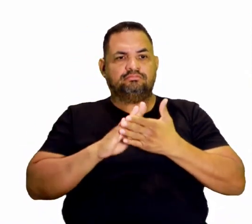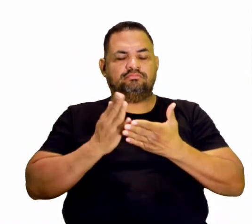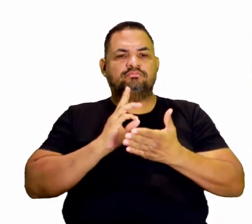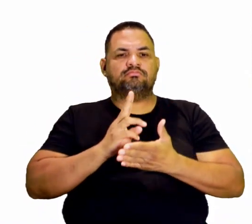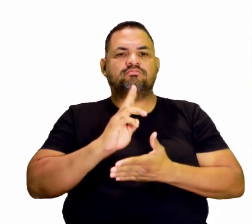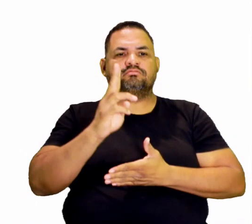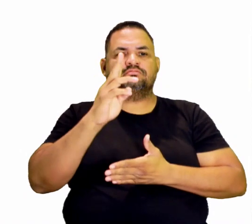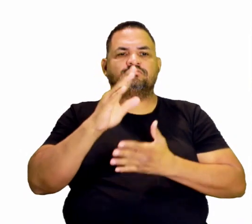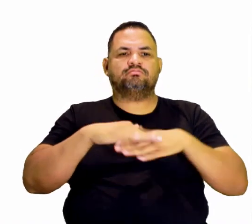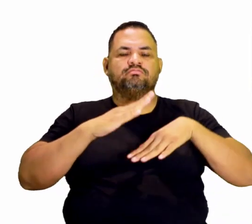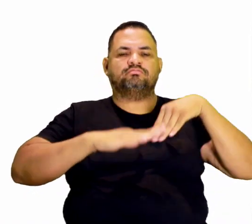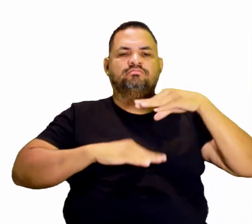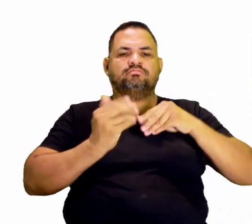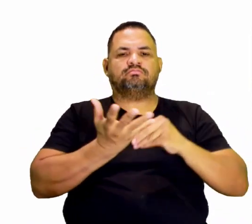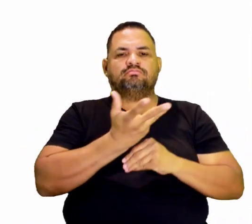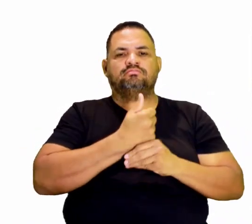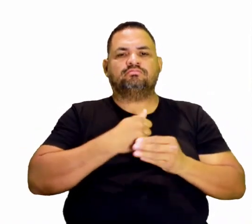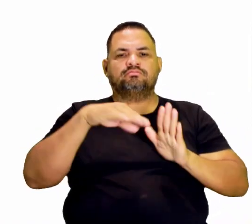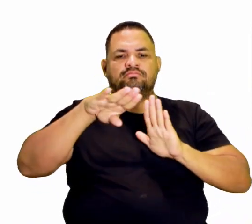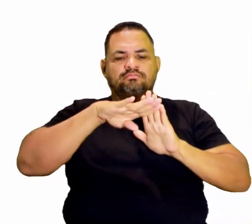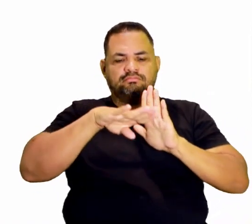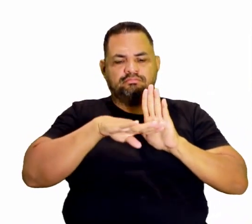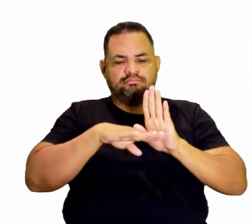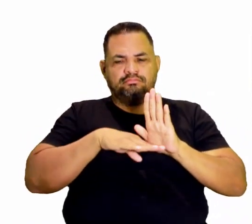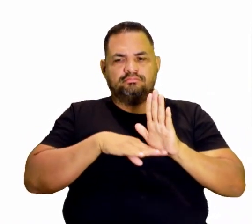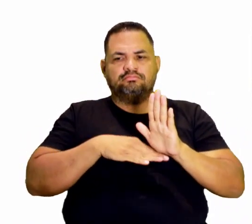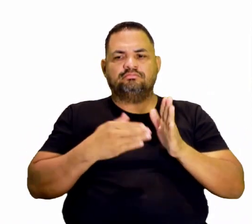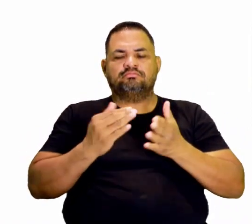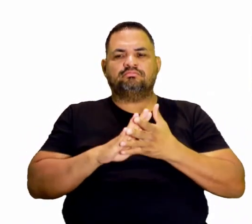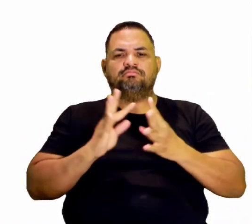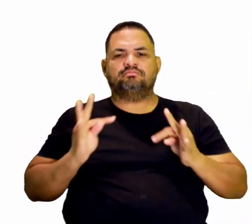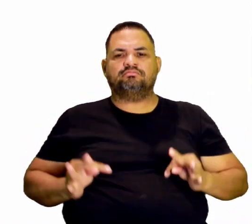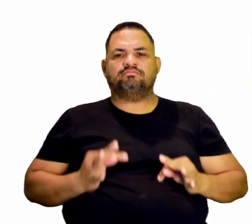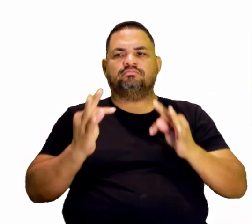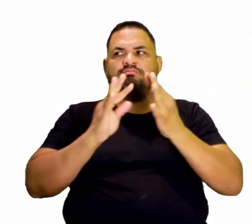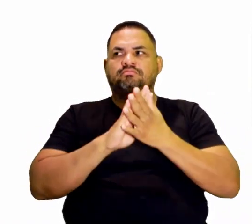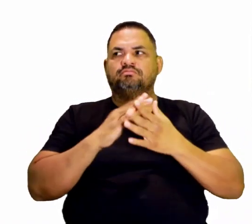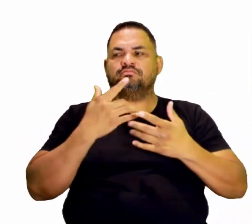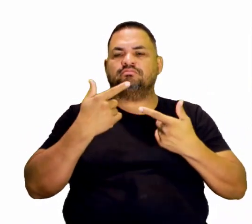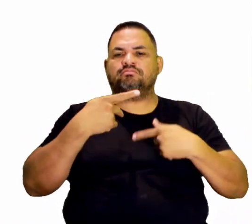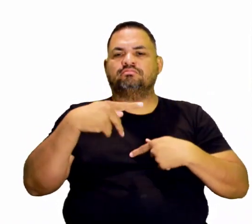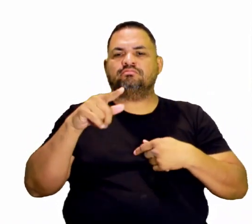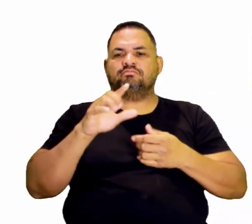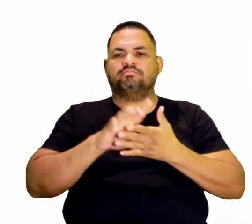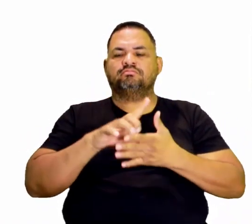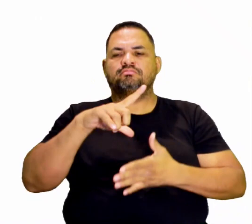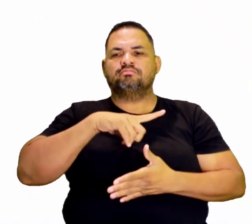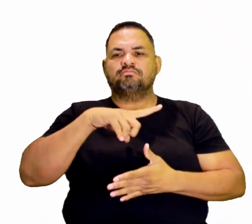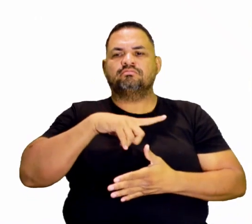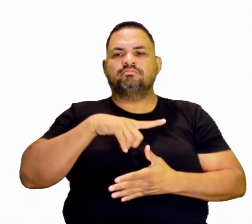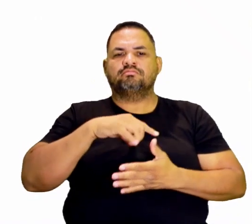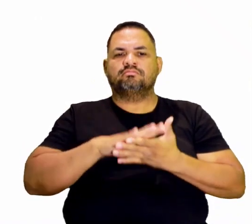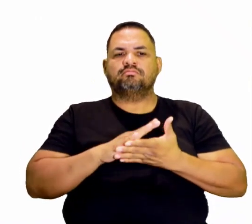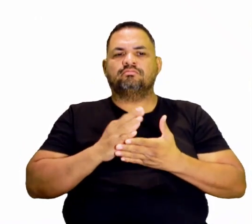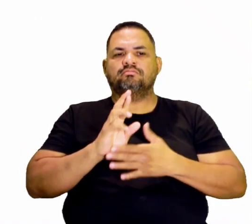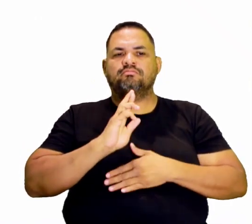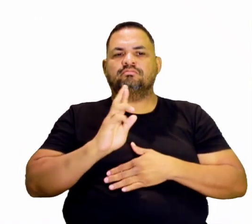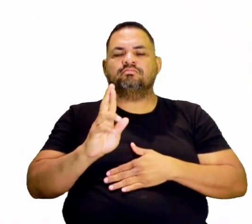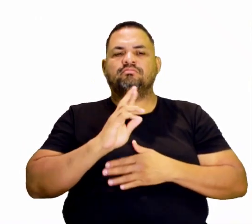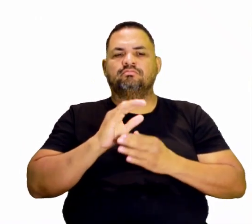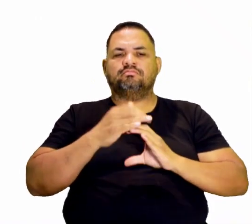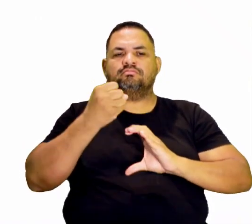seguiam em seus procedimentos técnicos para obter os resultados que caracterizam